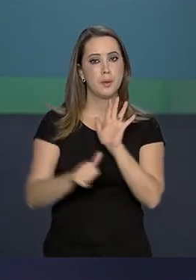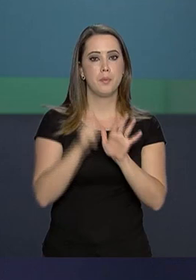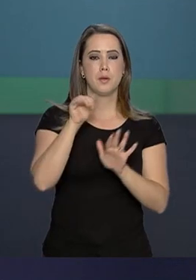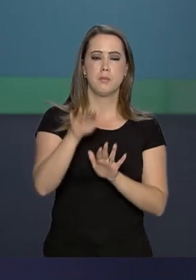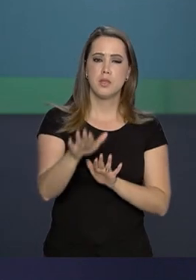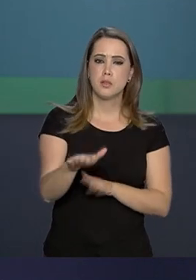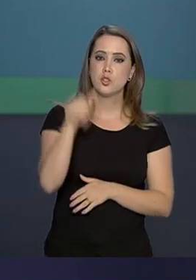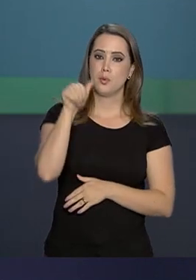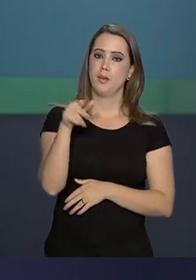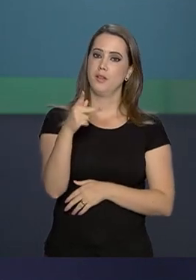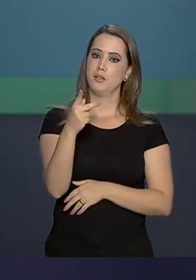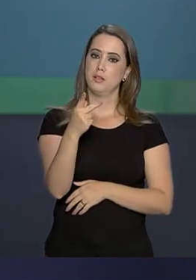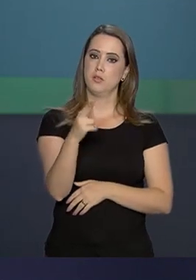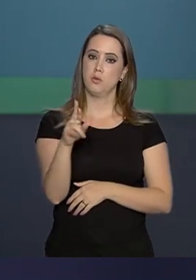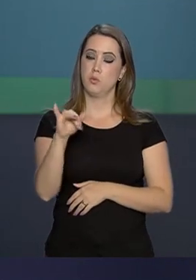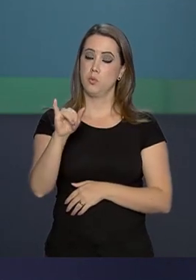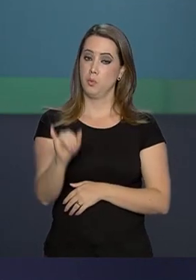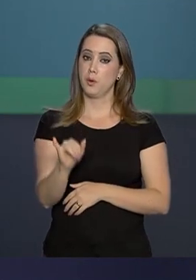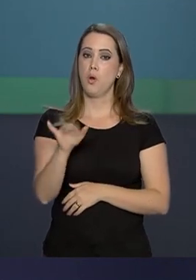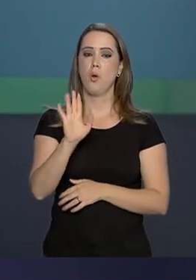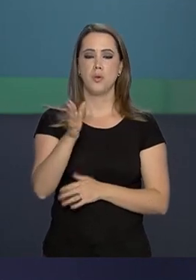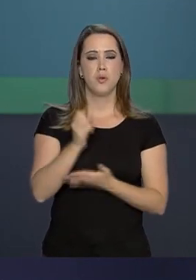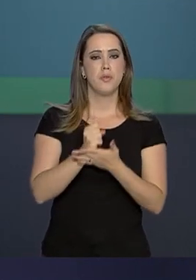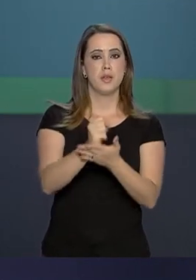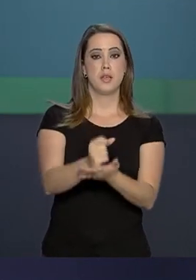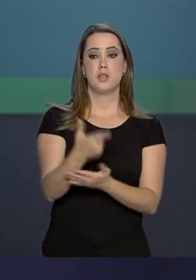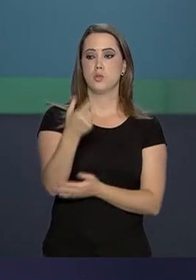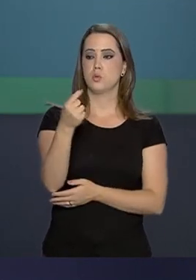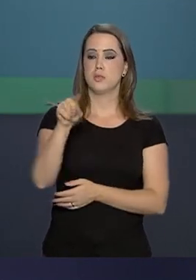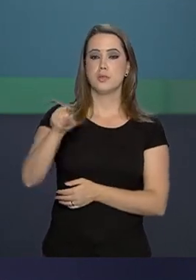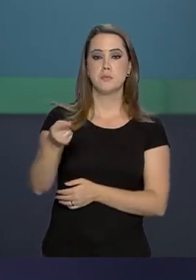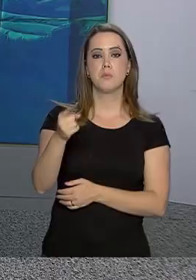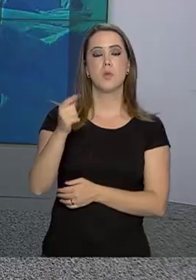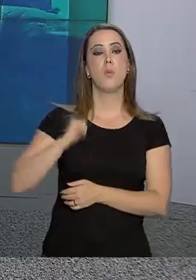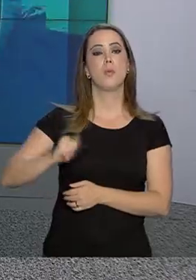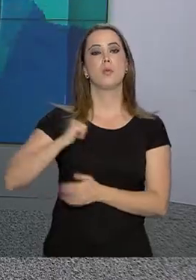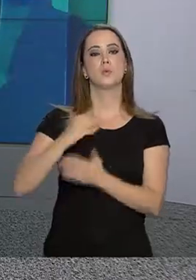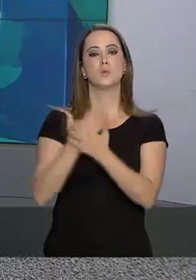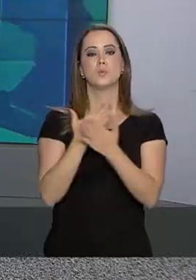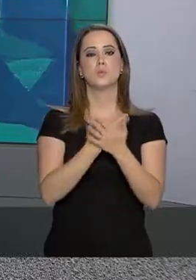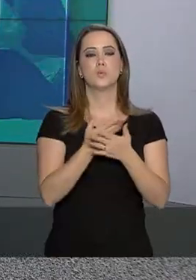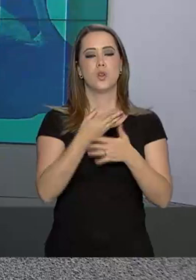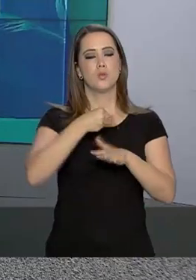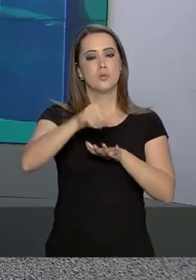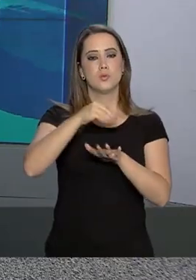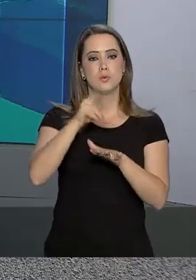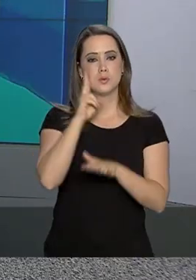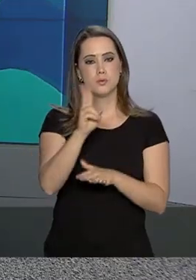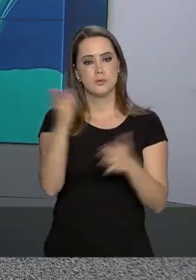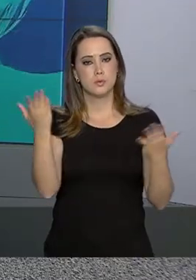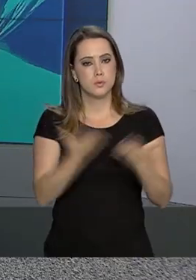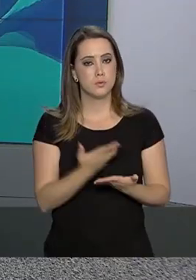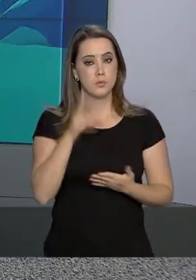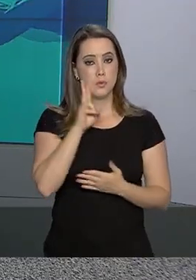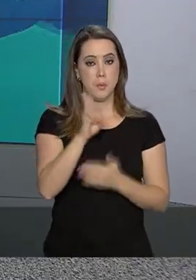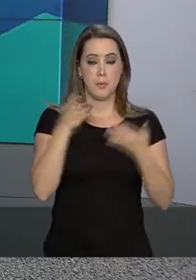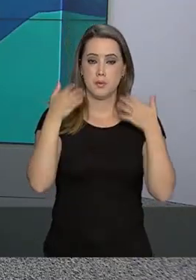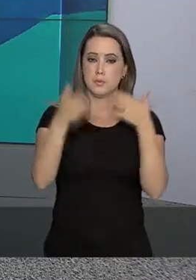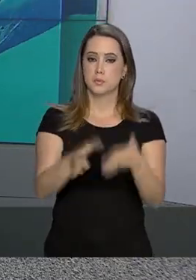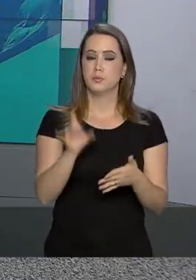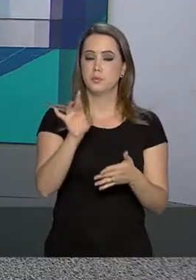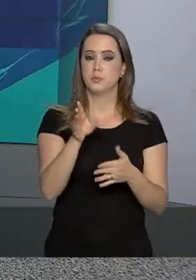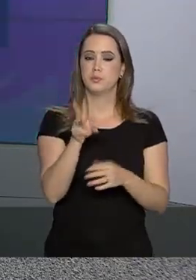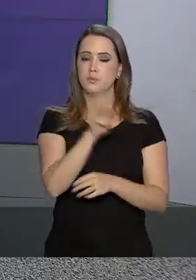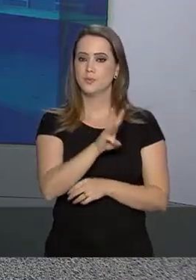chamada do ProUni. O programa oferece mais de 200 mil bolsas de estudo. Essas e outras notícias você acompanha agora e para participar